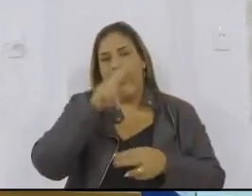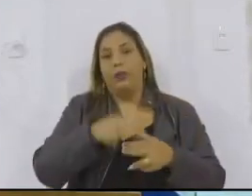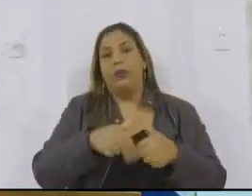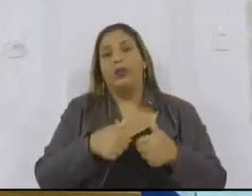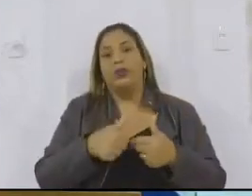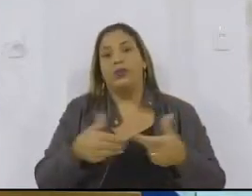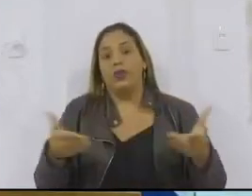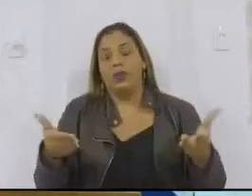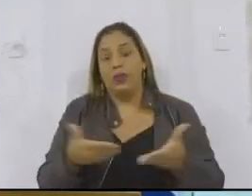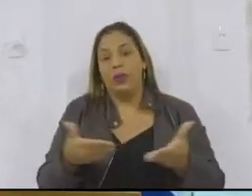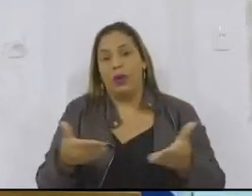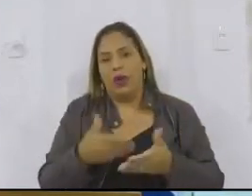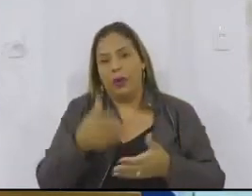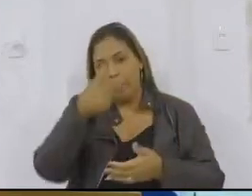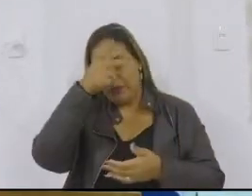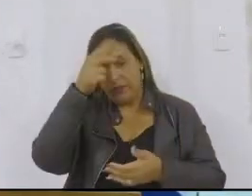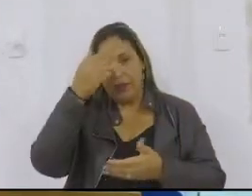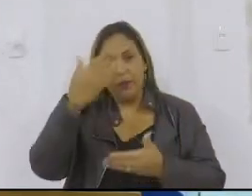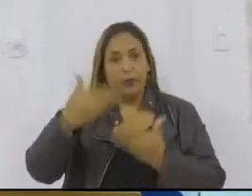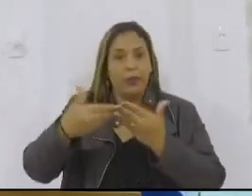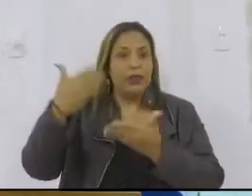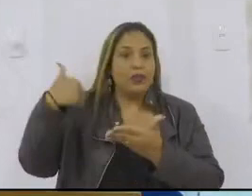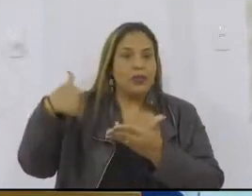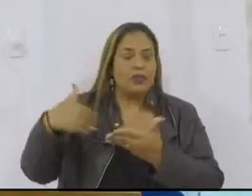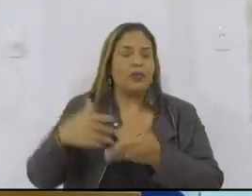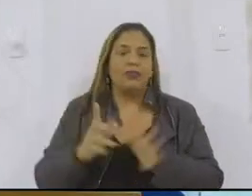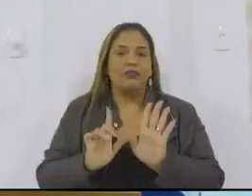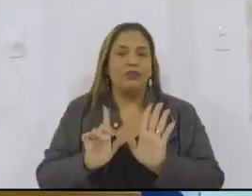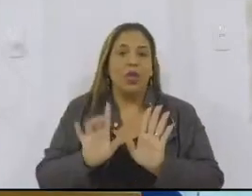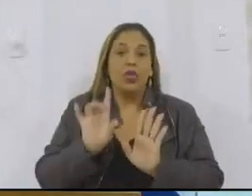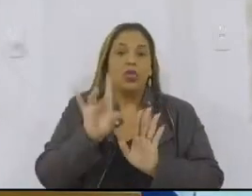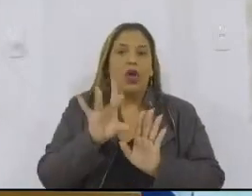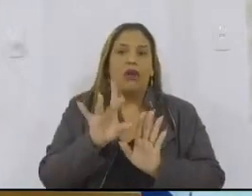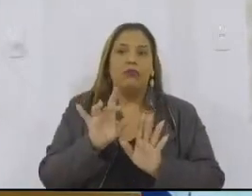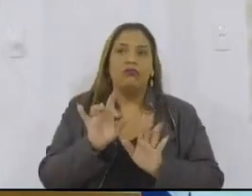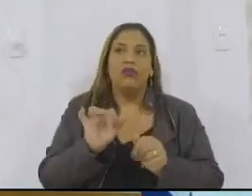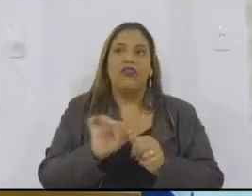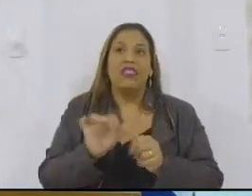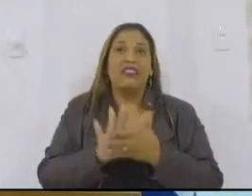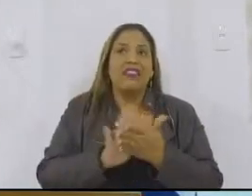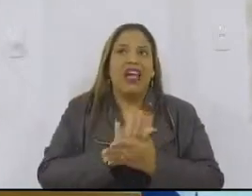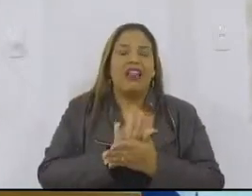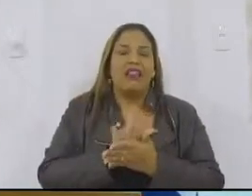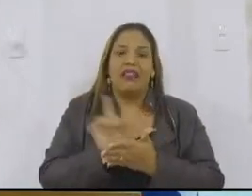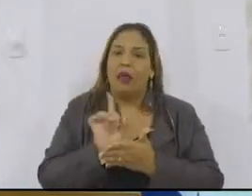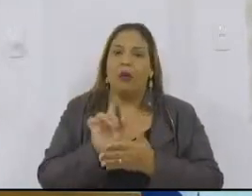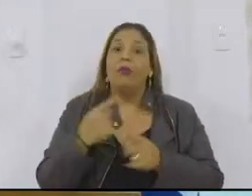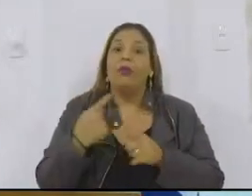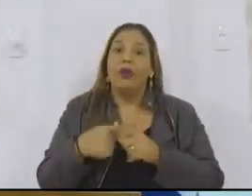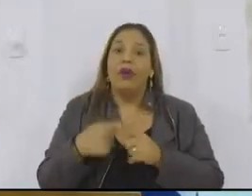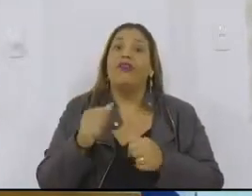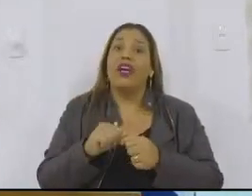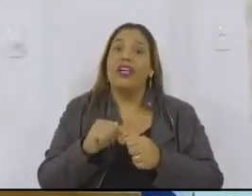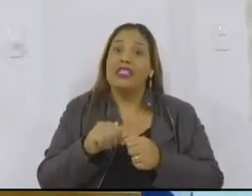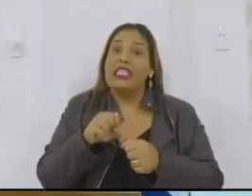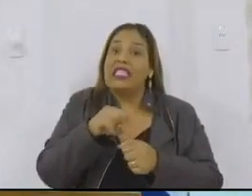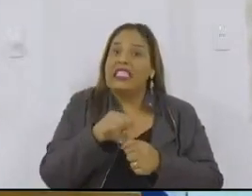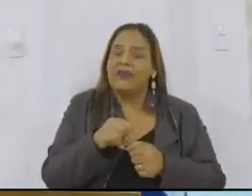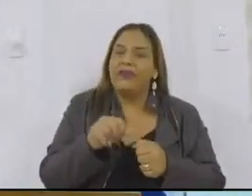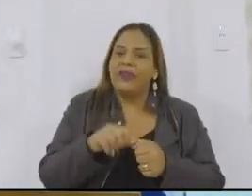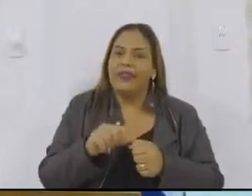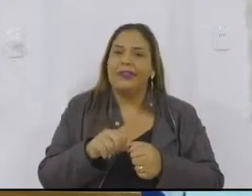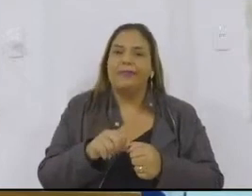atual, né, do prefeito anterior, não era somente em não fazer, né? Até quando se fazia alguma coisa, não se